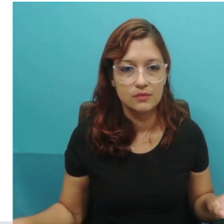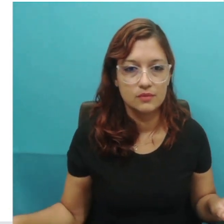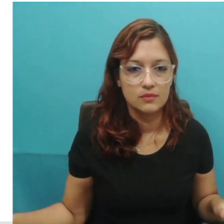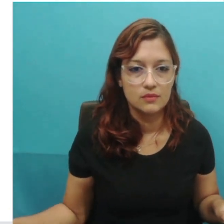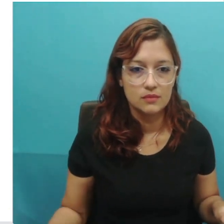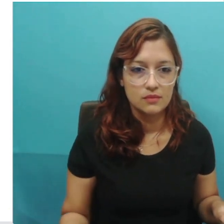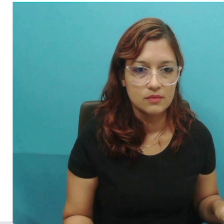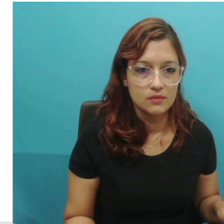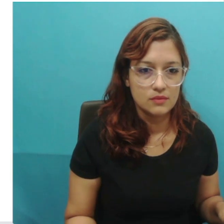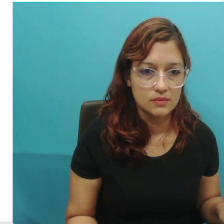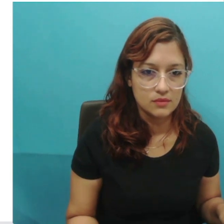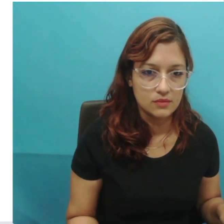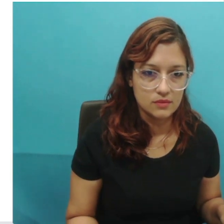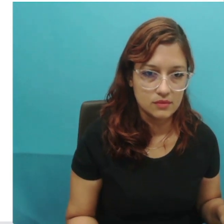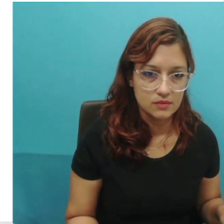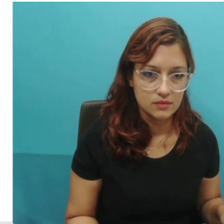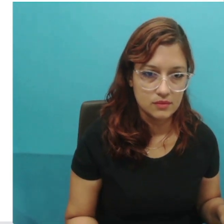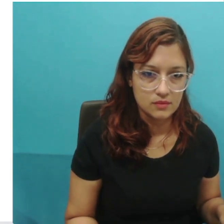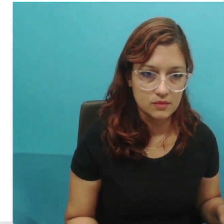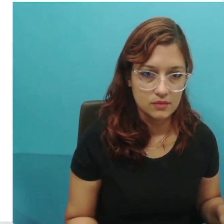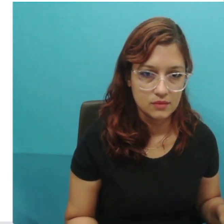Então, o menino